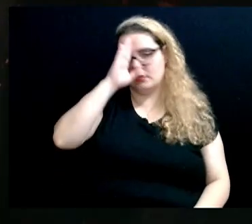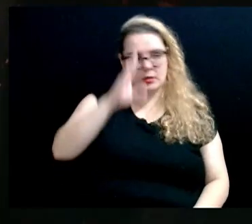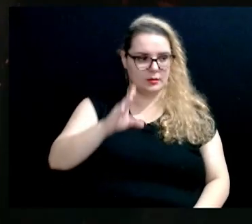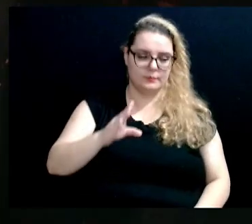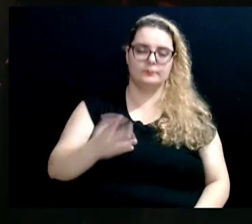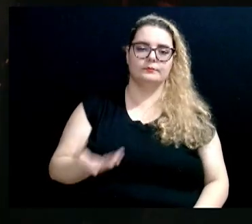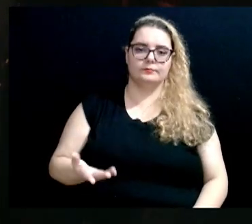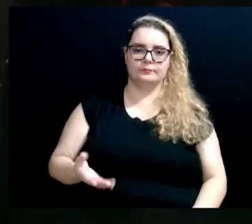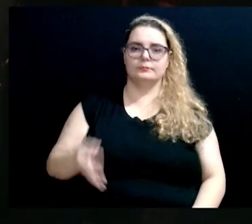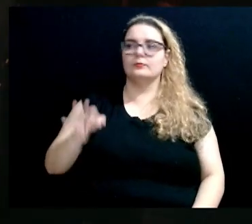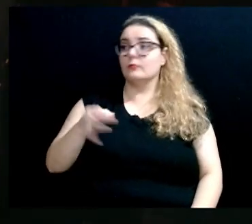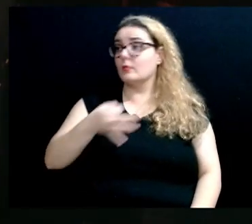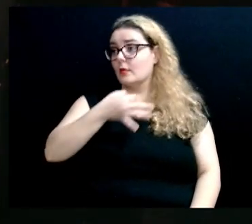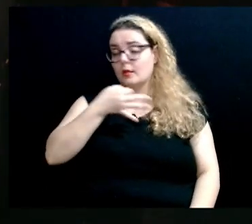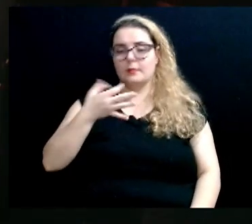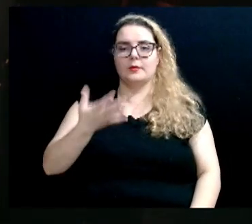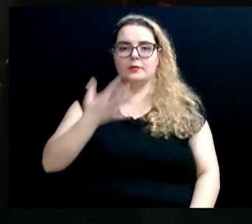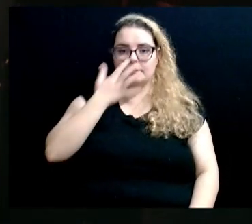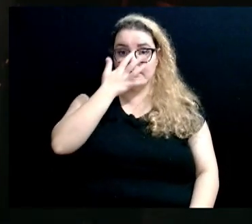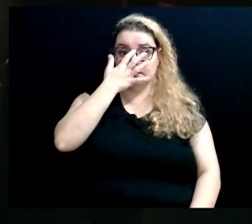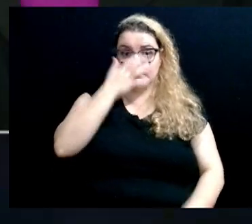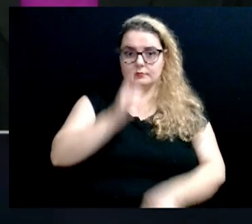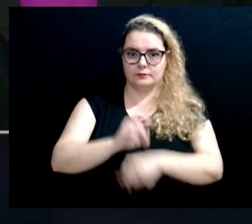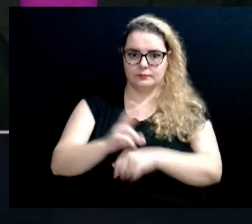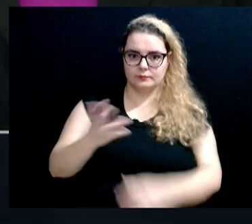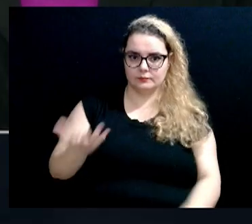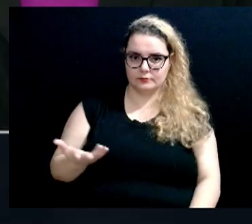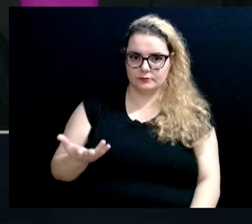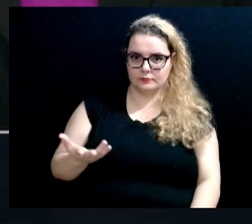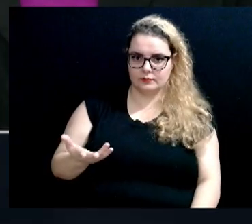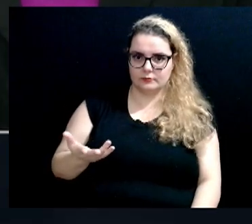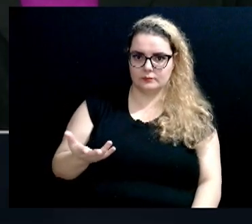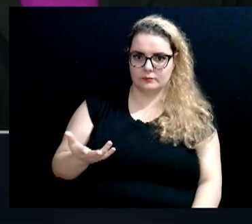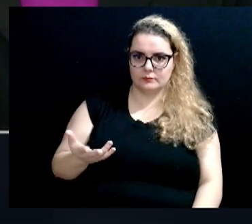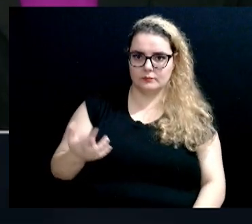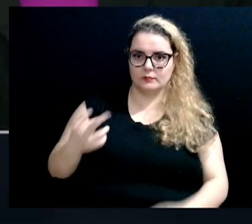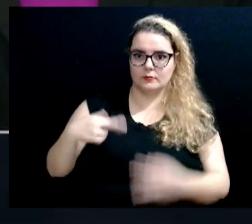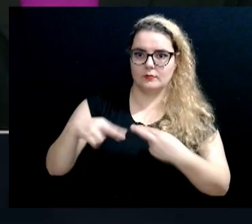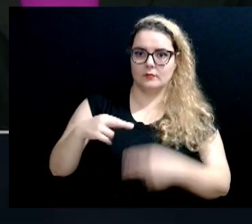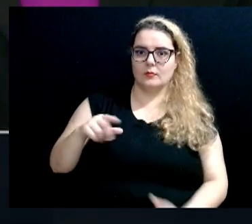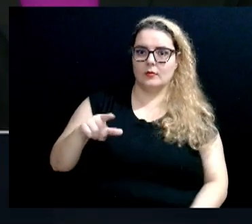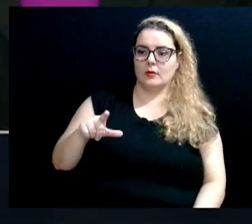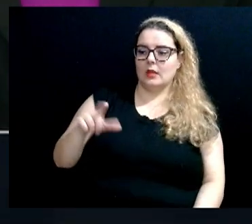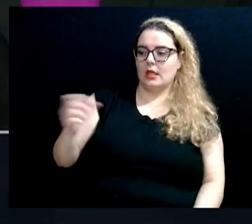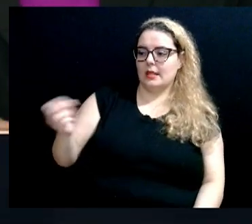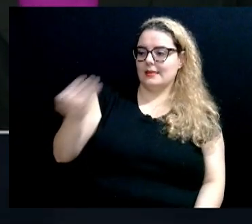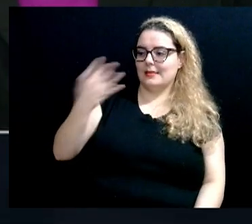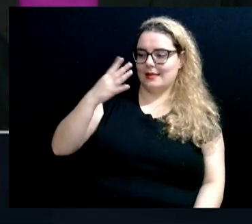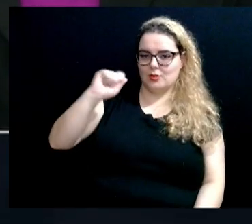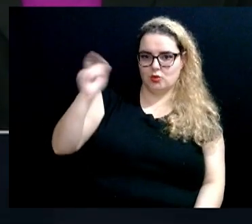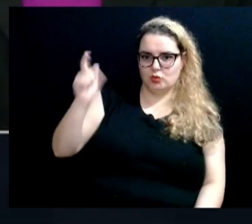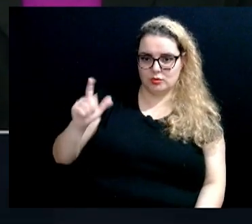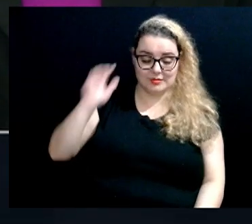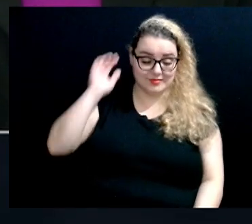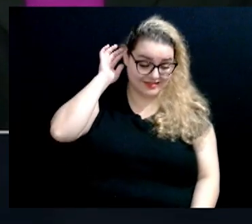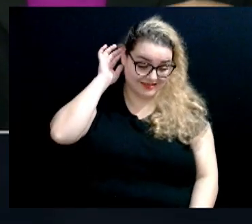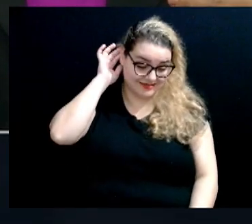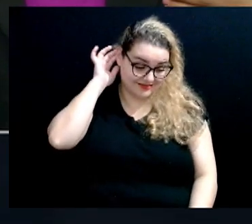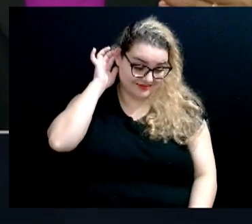Muito bem. Agora, doutora, essa questão da luz azul, né? Porque muita